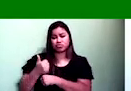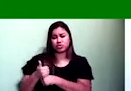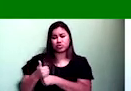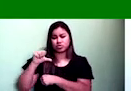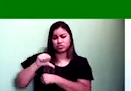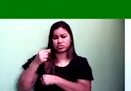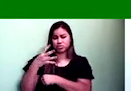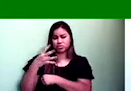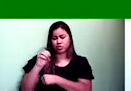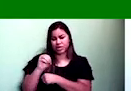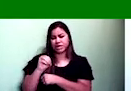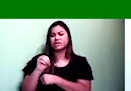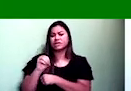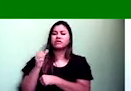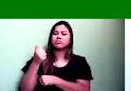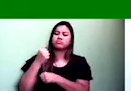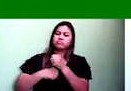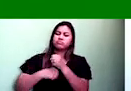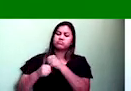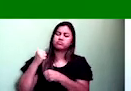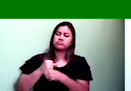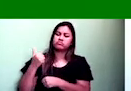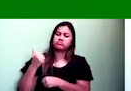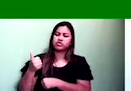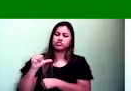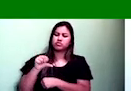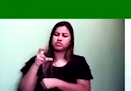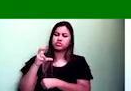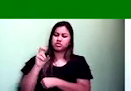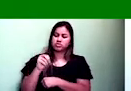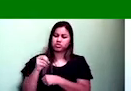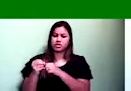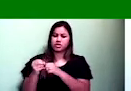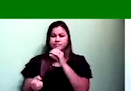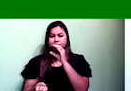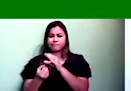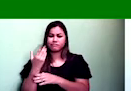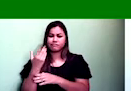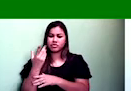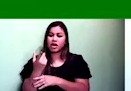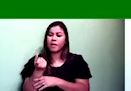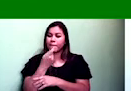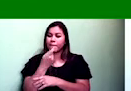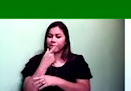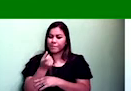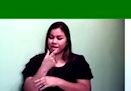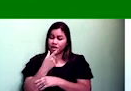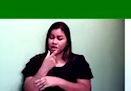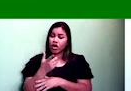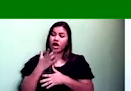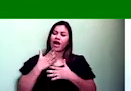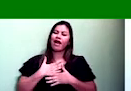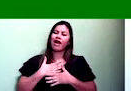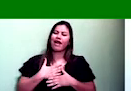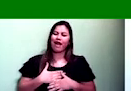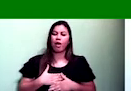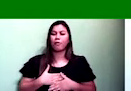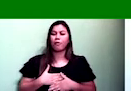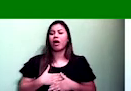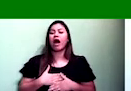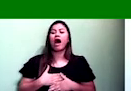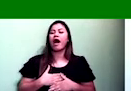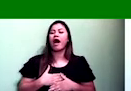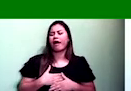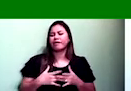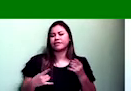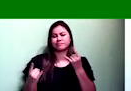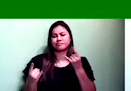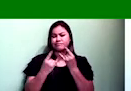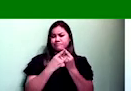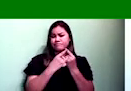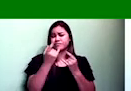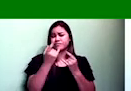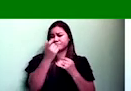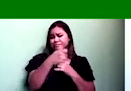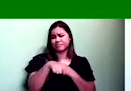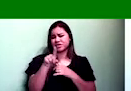50, dava mais tranquilidade e dispensava o uso da